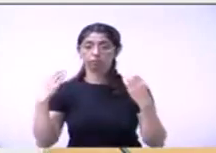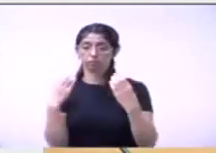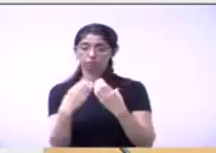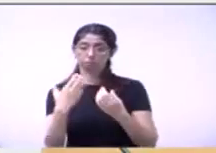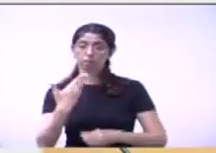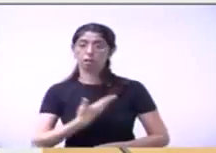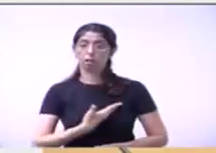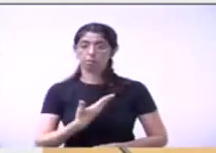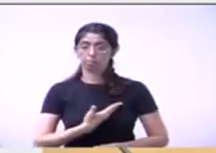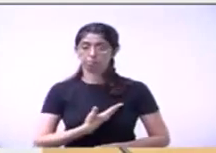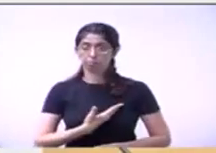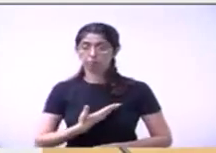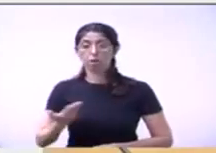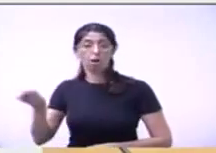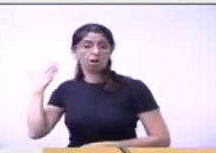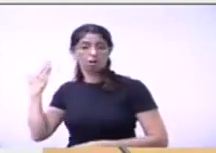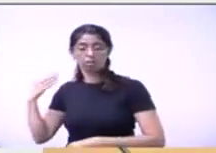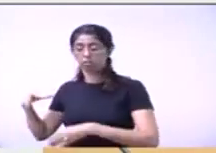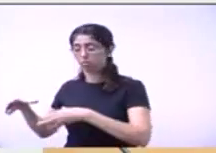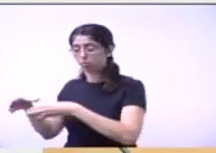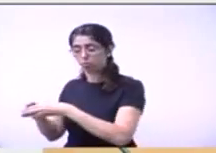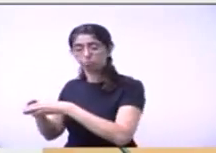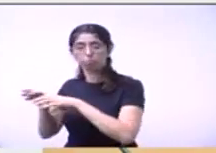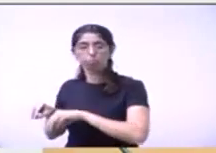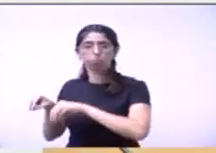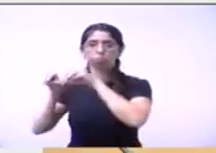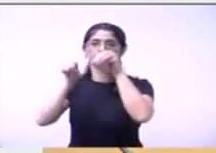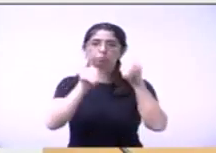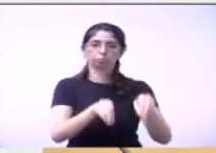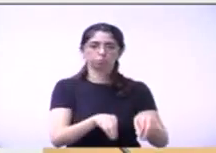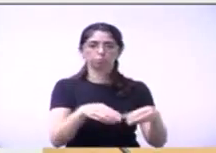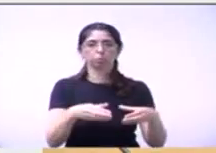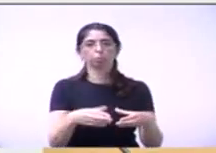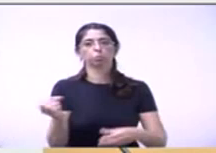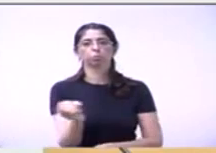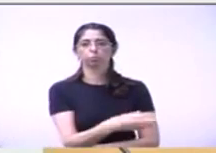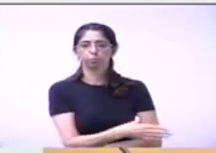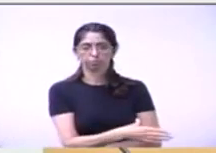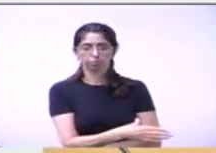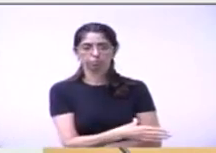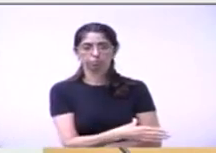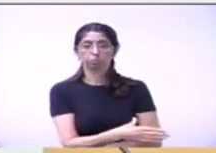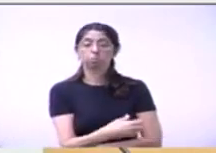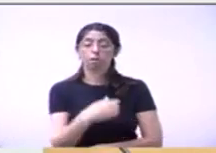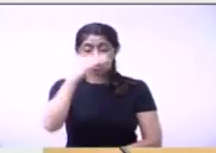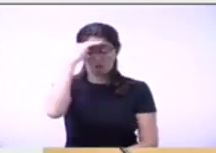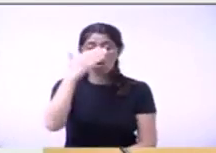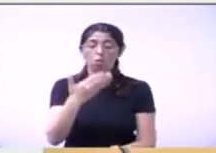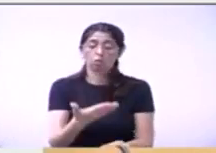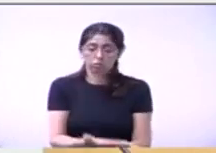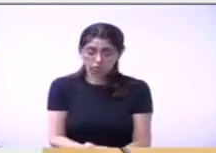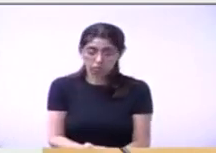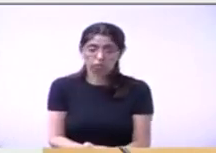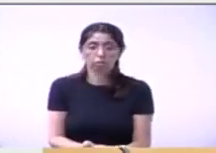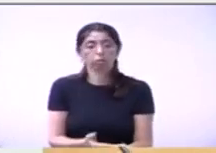que mudaram de legenda, eu acredito, confio e espero